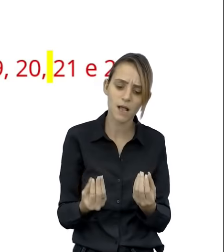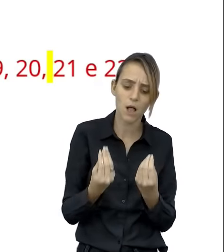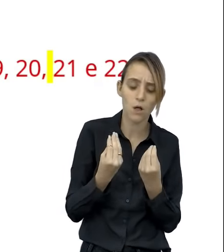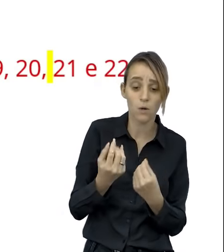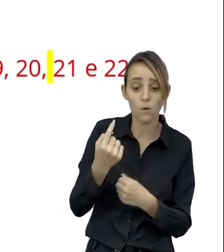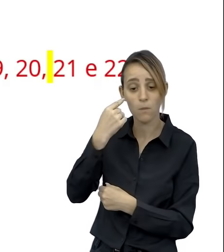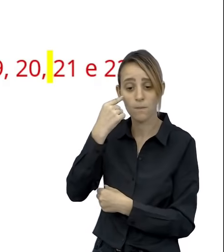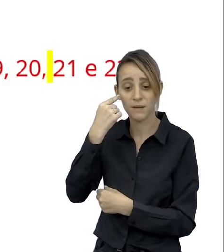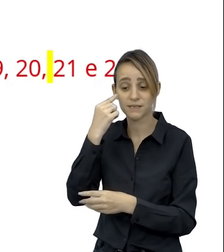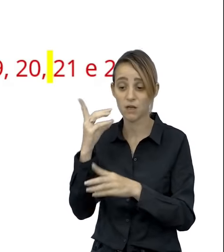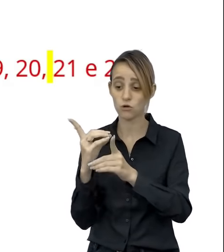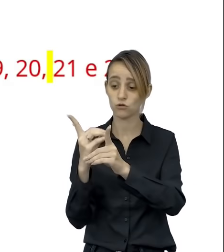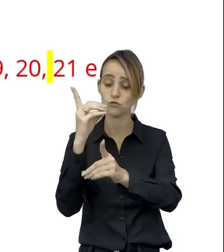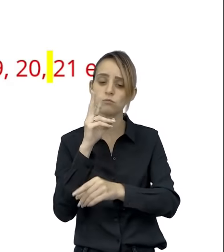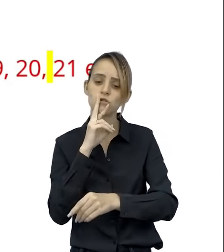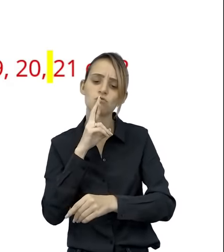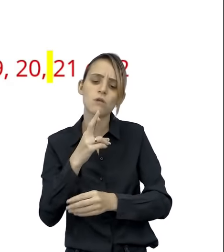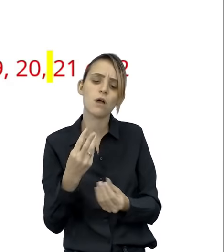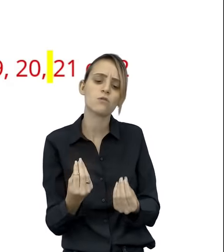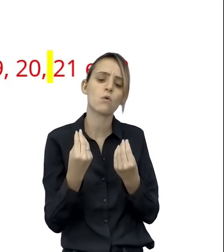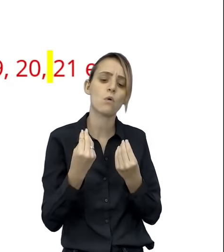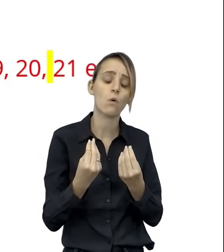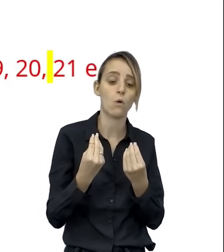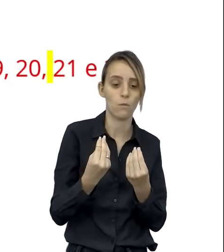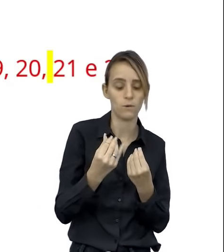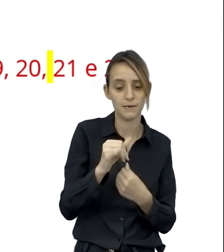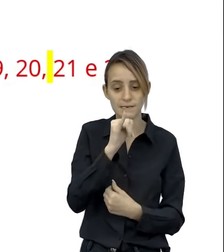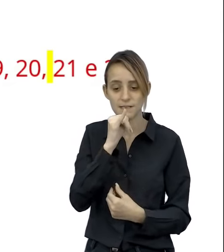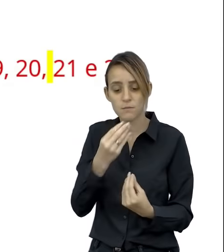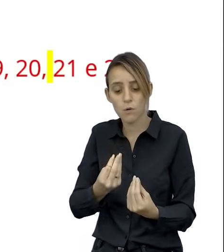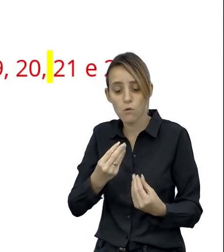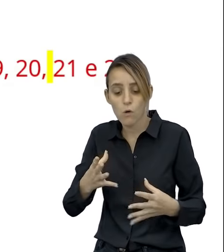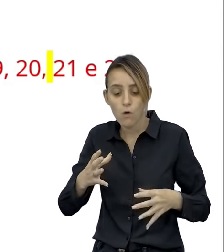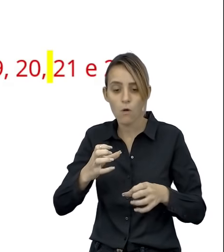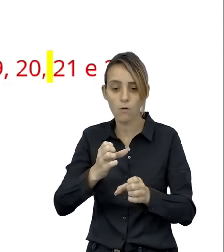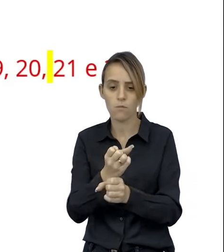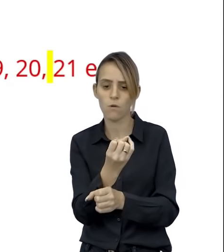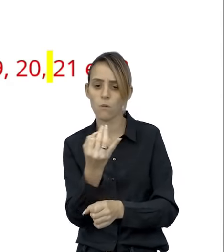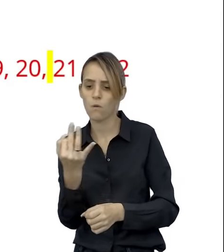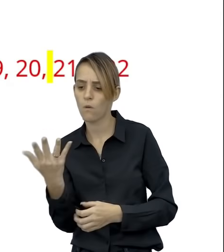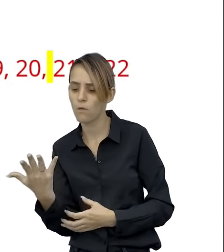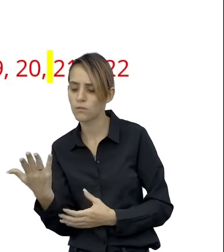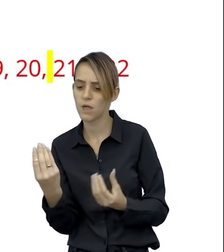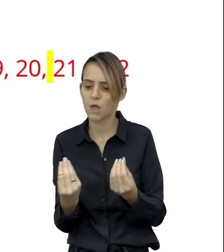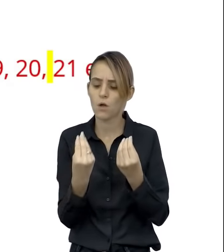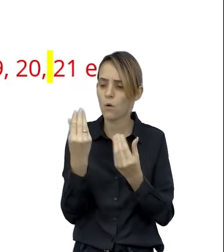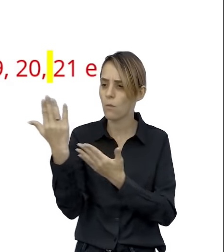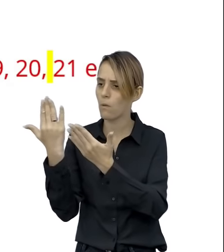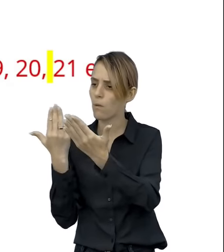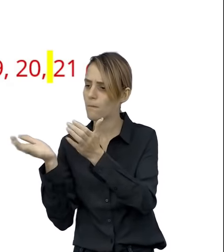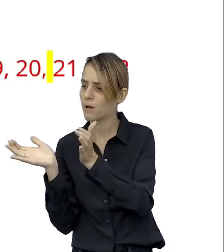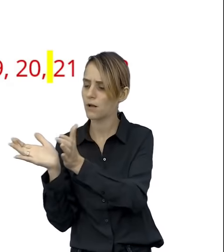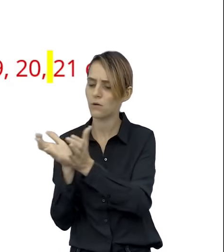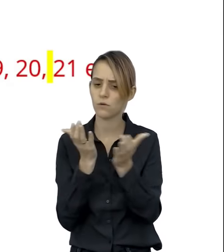os levaram a esse resultado. Como que eles contaram? De que forma que eles compararam as duas